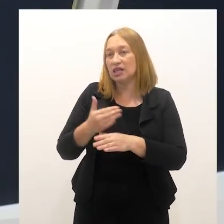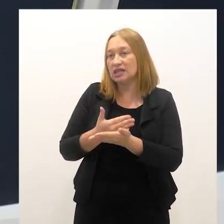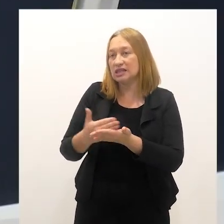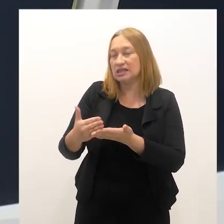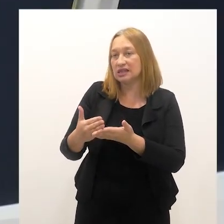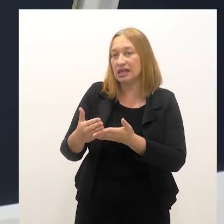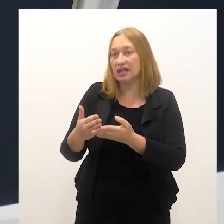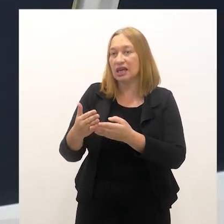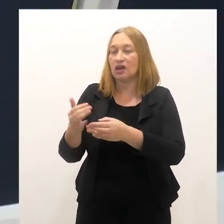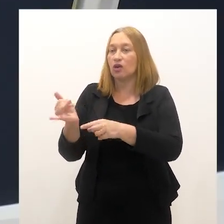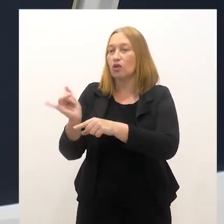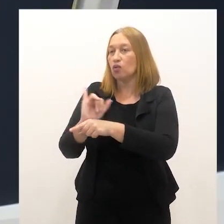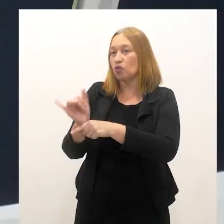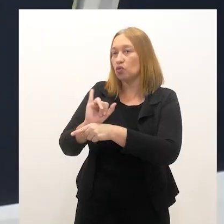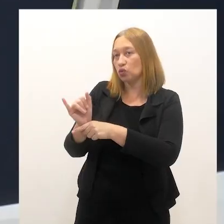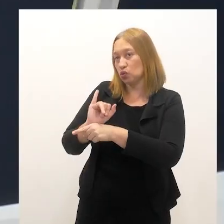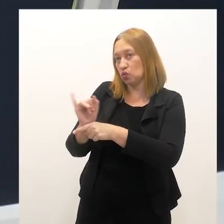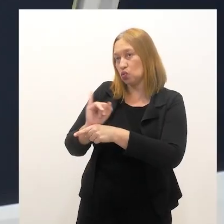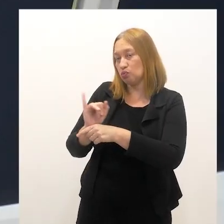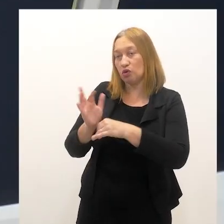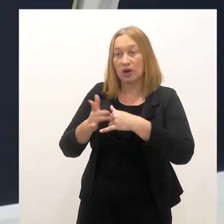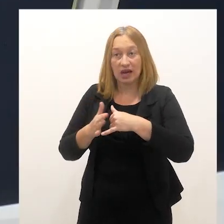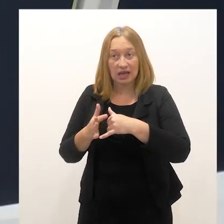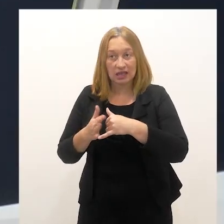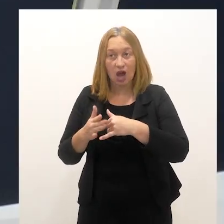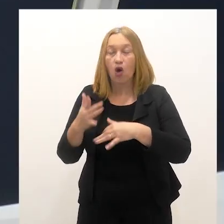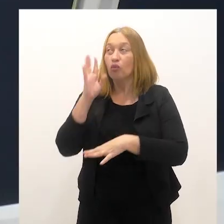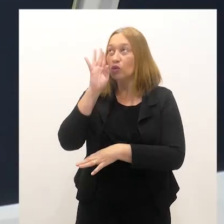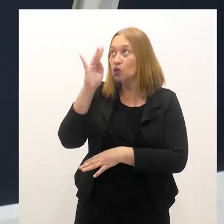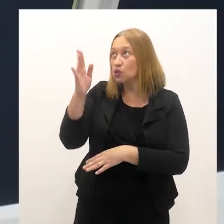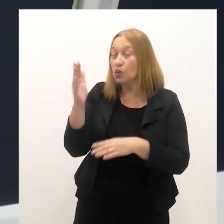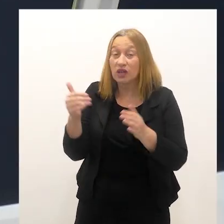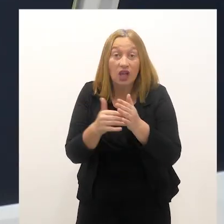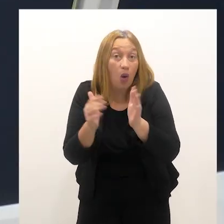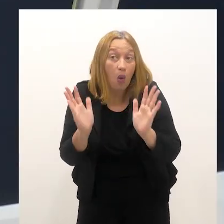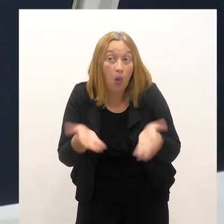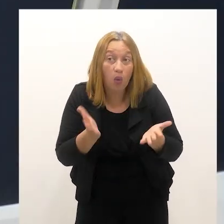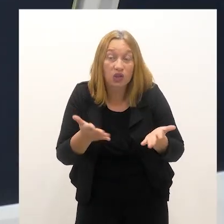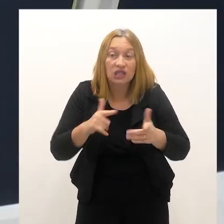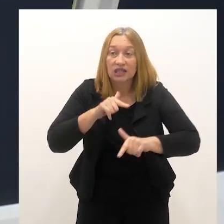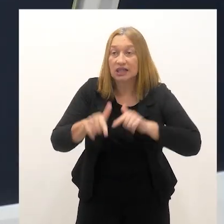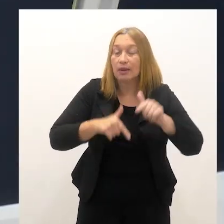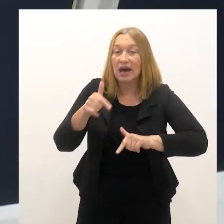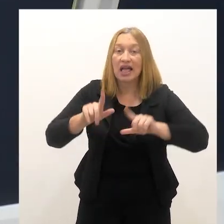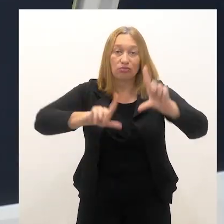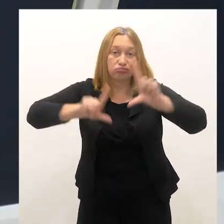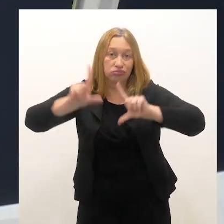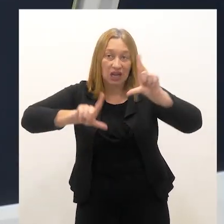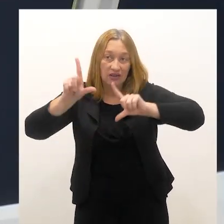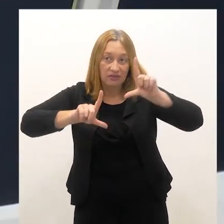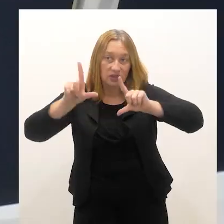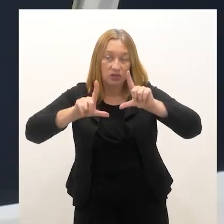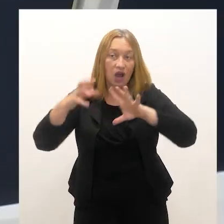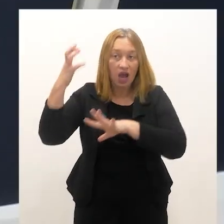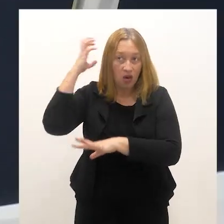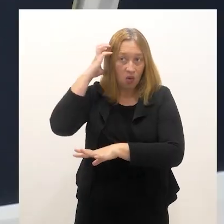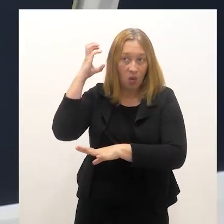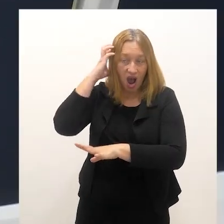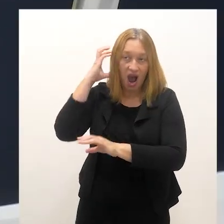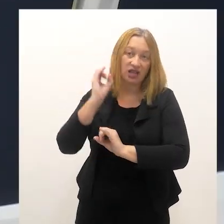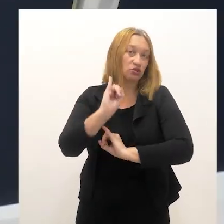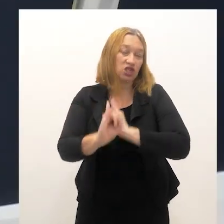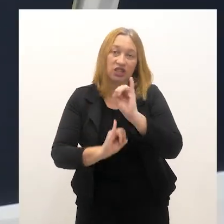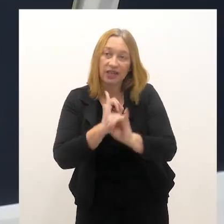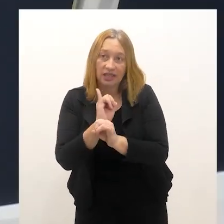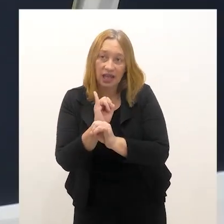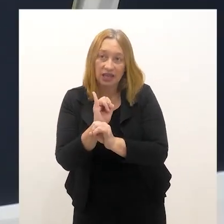eles. Porque meu grande sonho ainda hoje é trabalhar com televisão, com